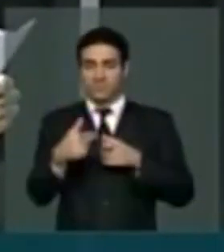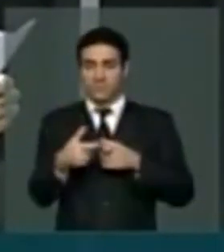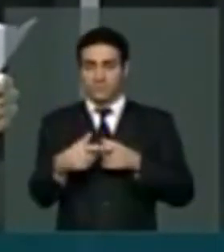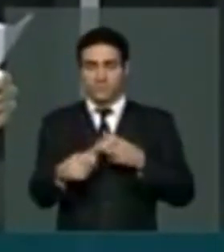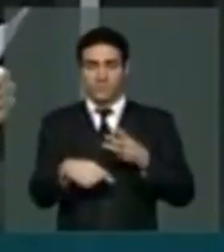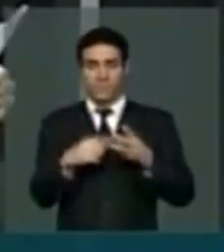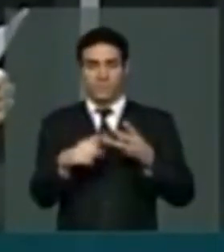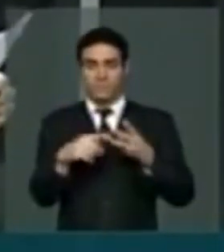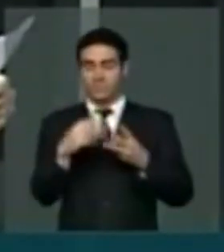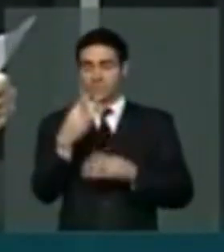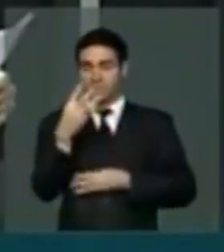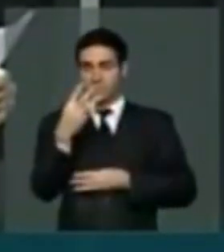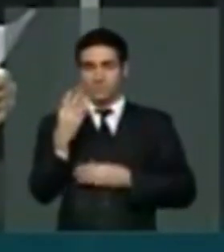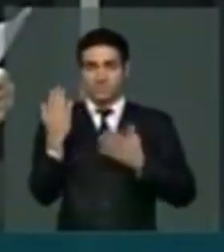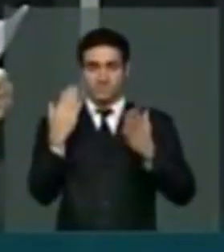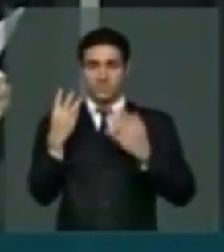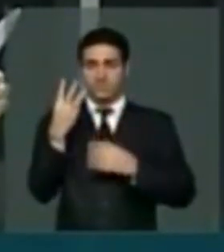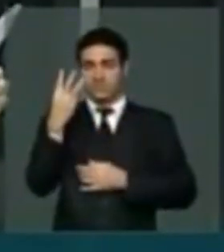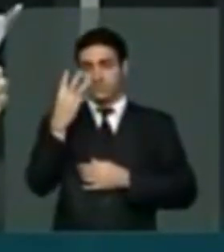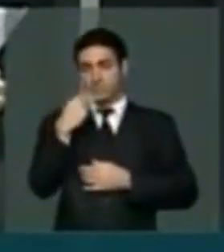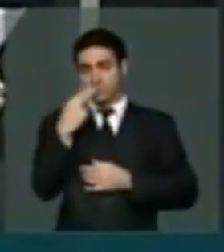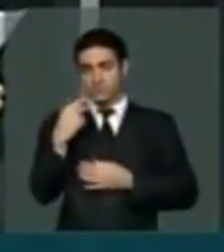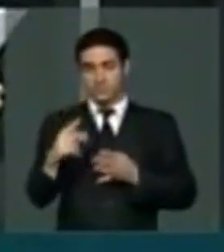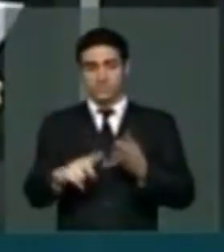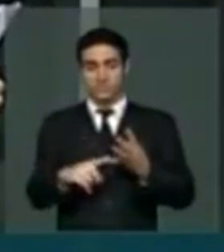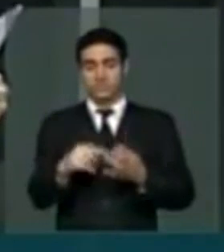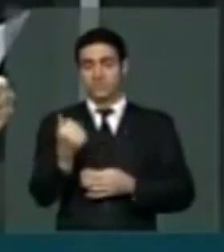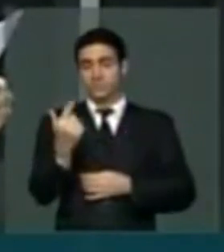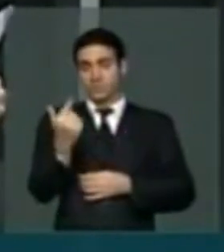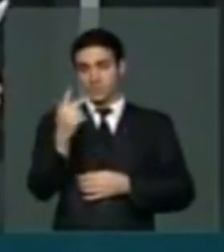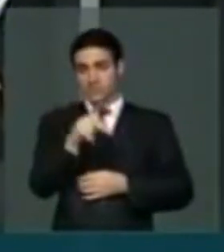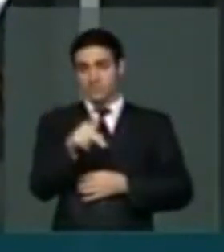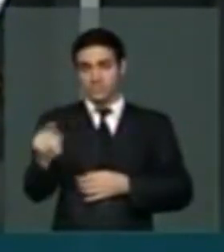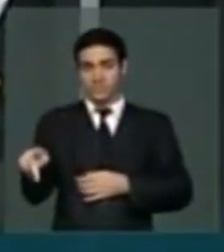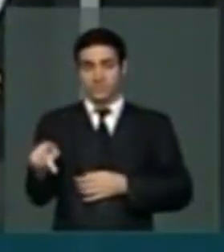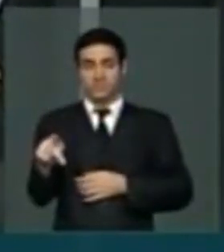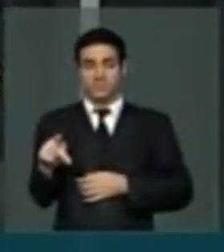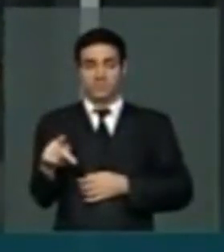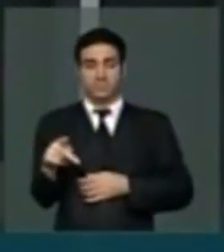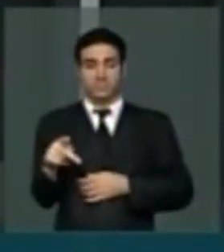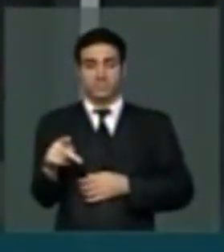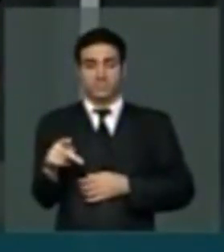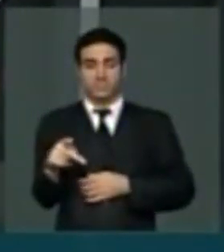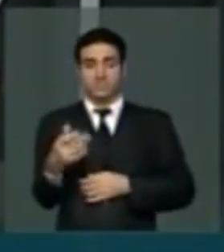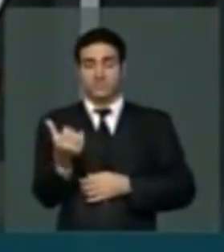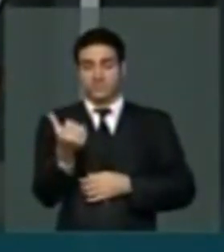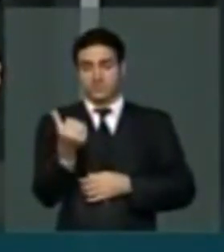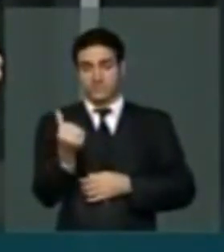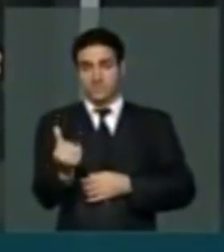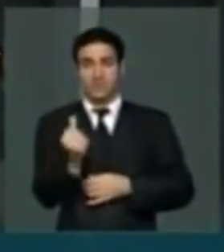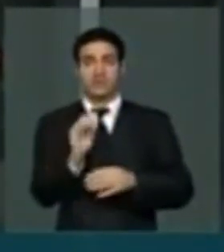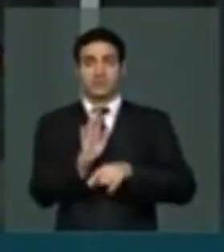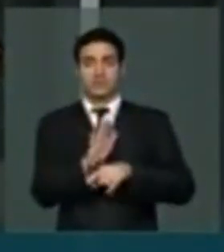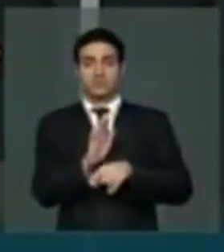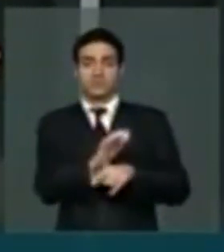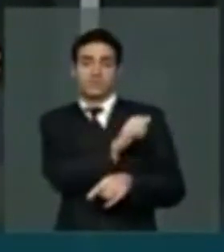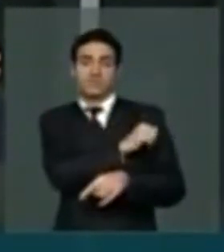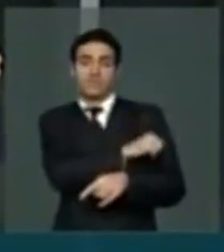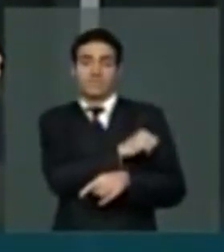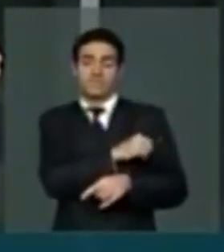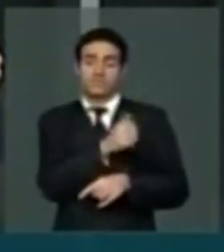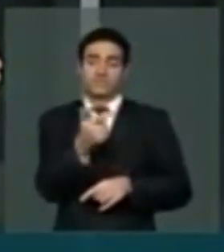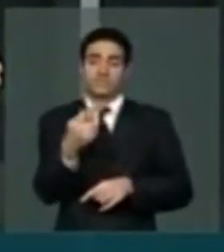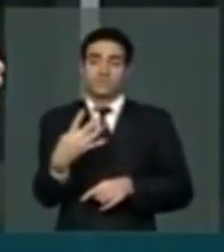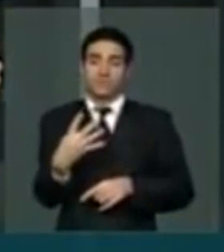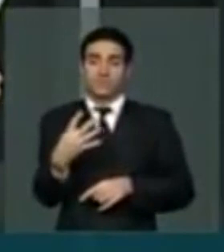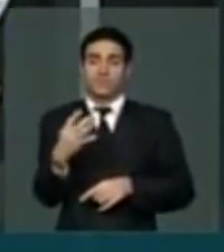3 psicólogos, 3 nutricionistas, 12 professores, meia dúzia auxiliares de enfermagem,